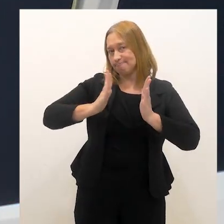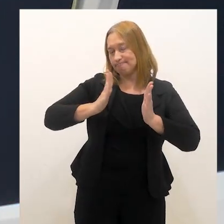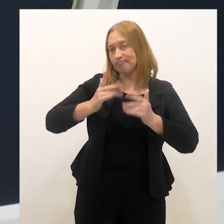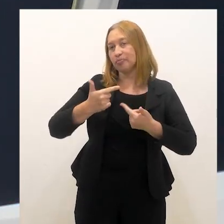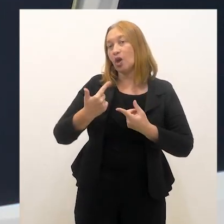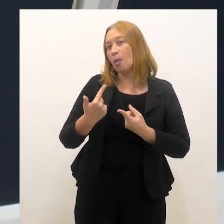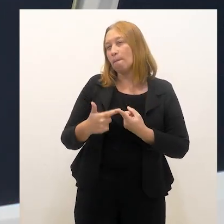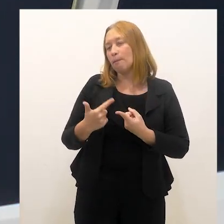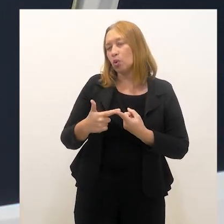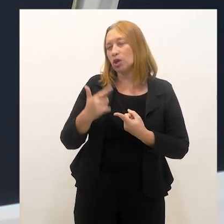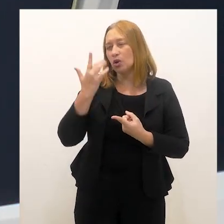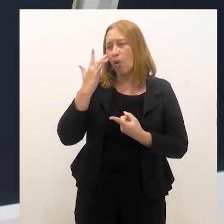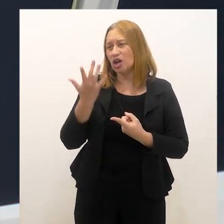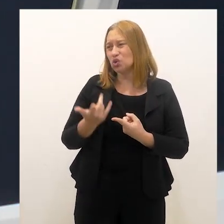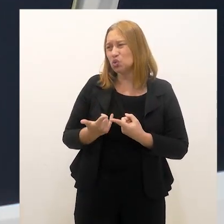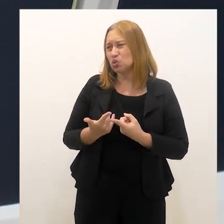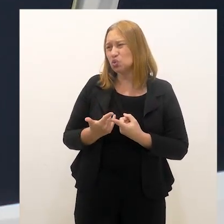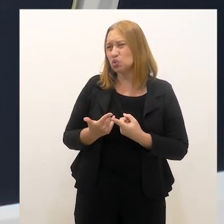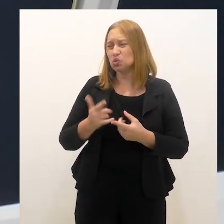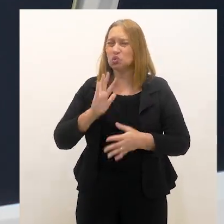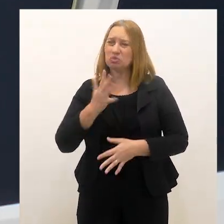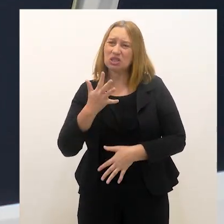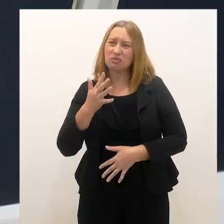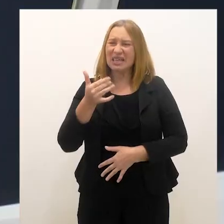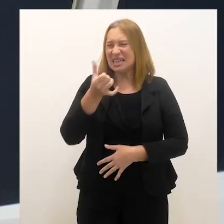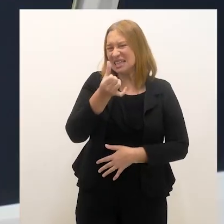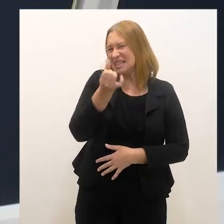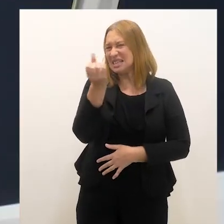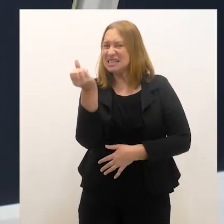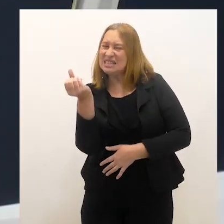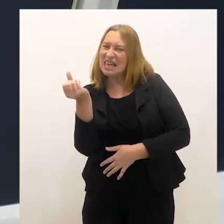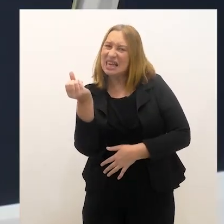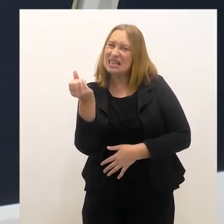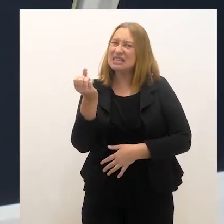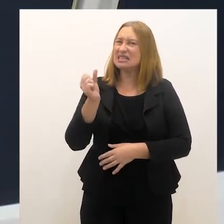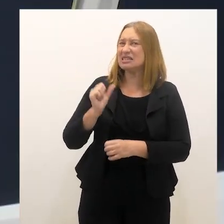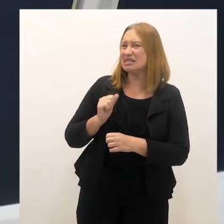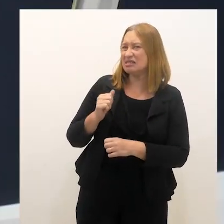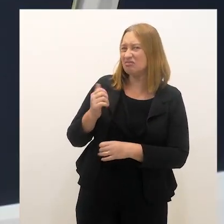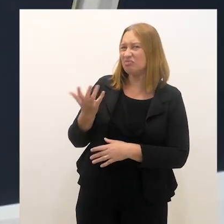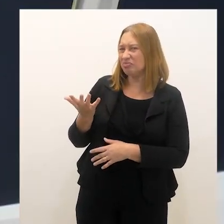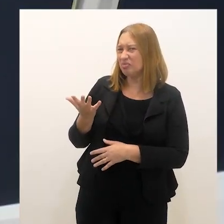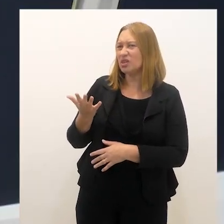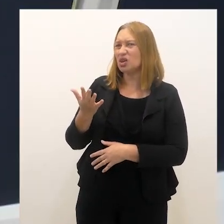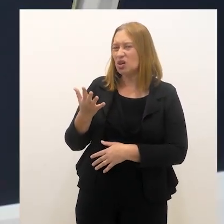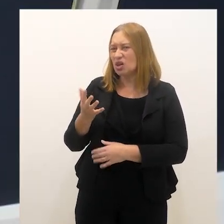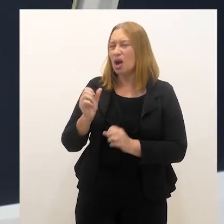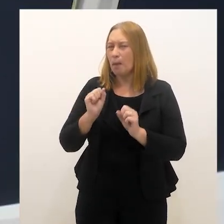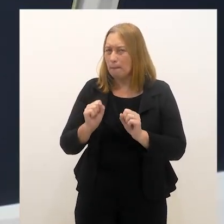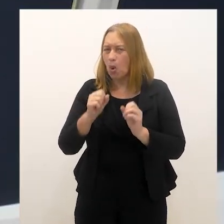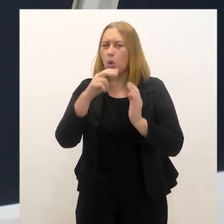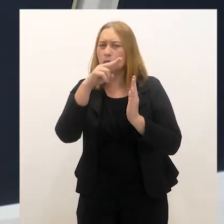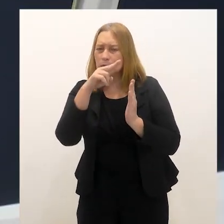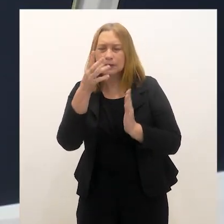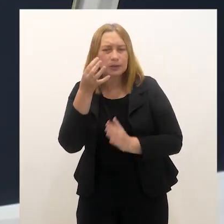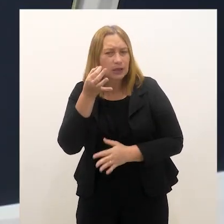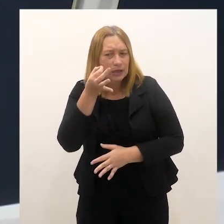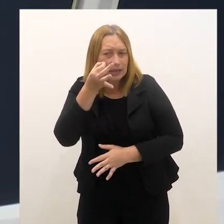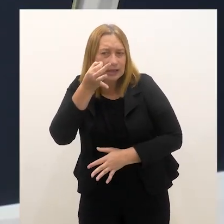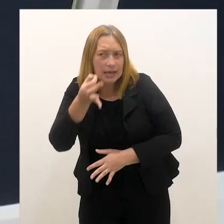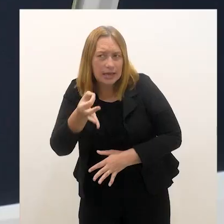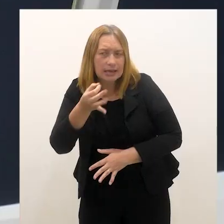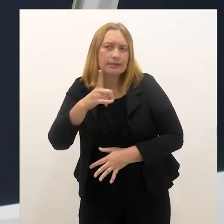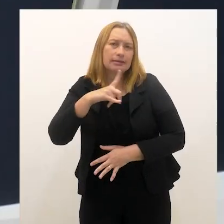porque eu acho que a partir mais ou menos assim dos 16 anos, a galera já pode começar a se interessar